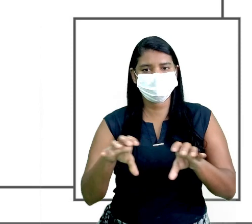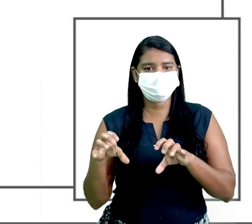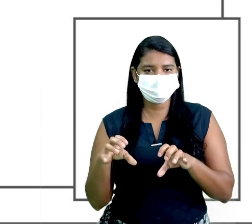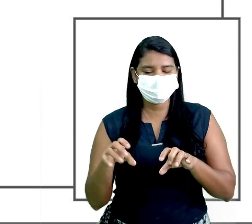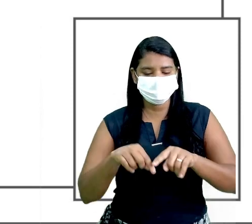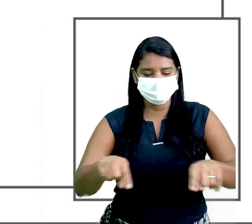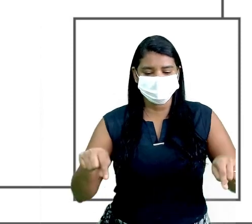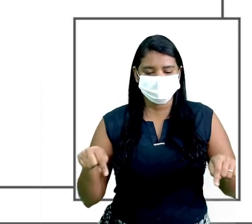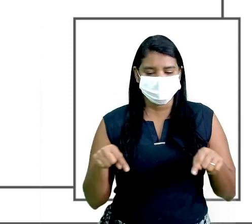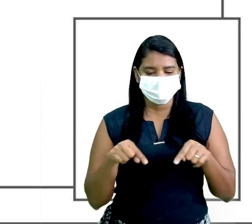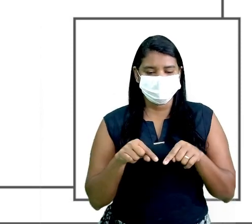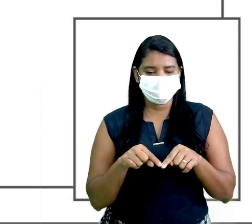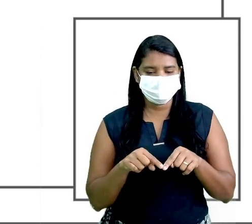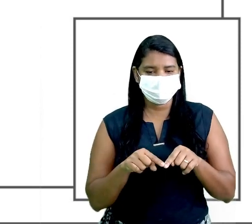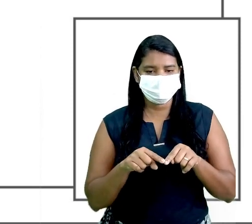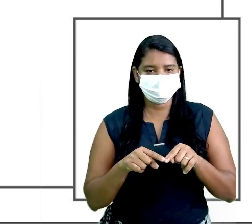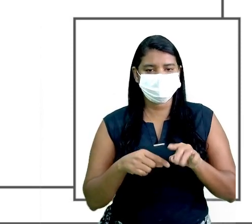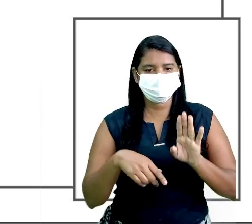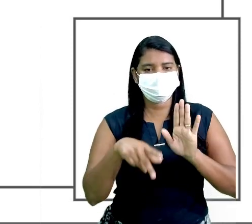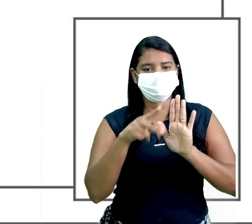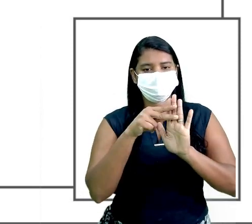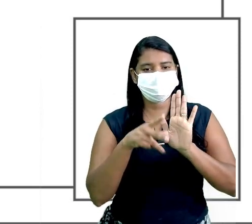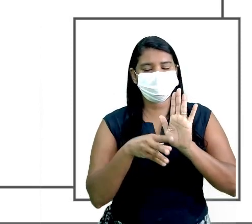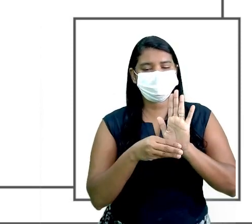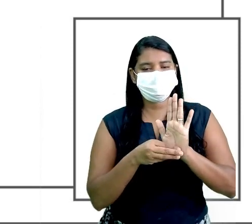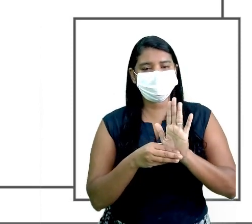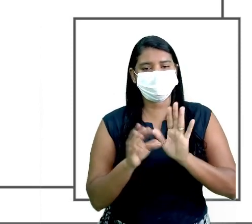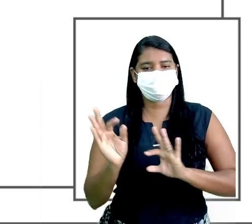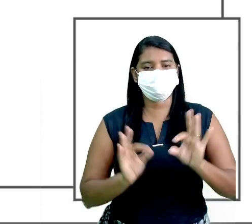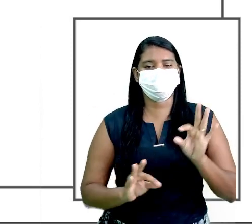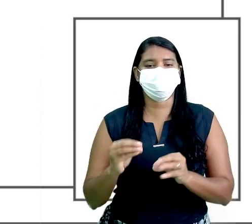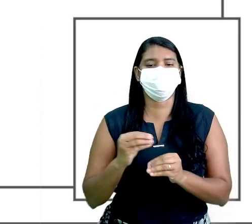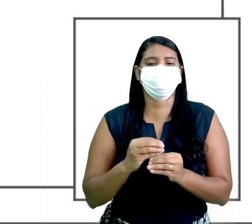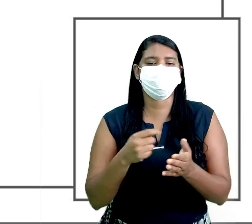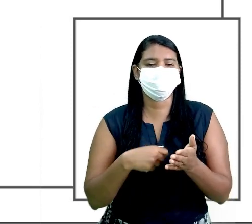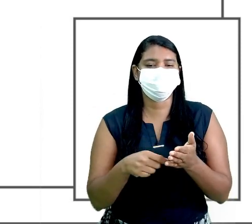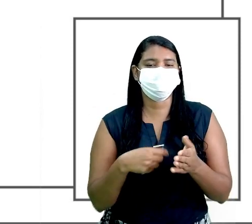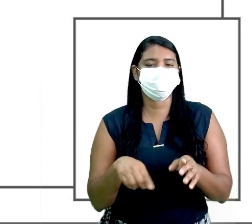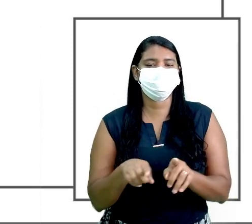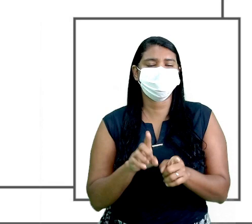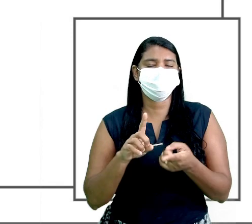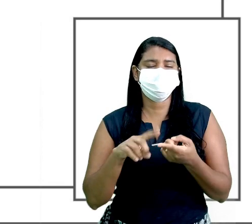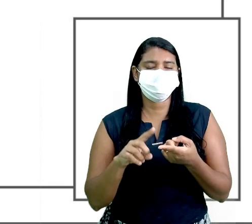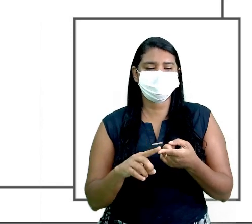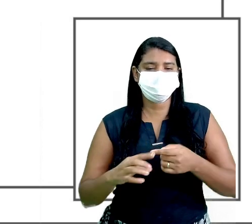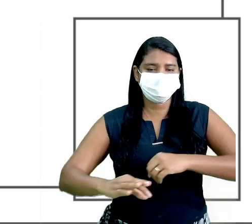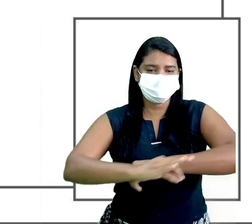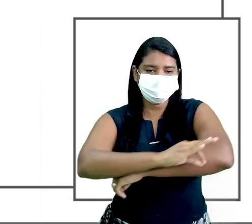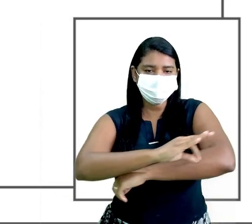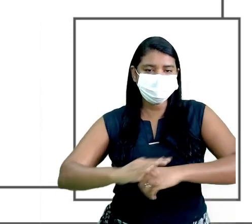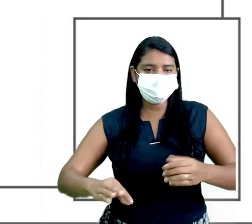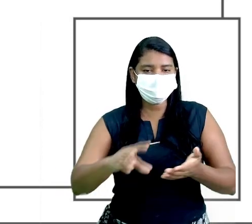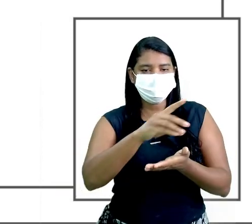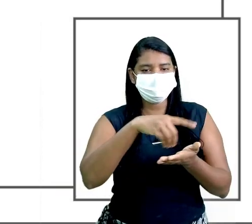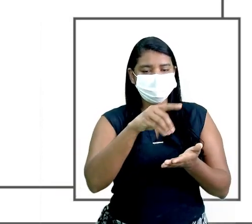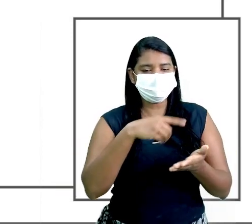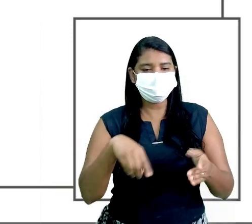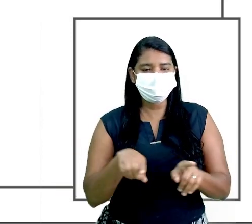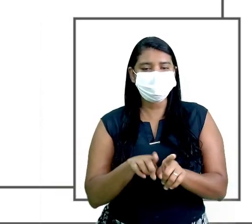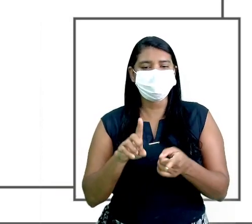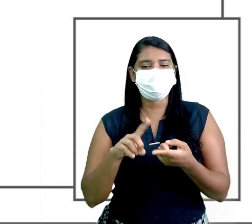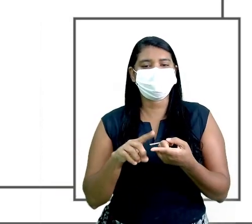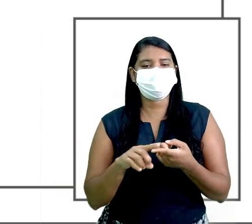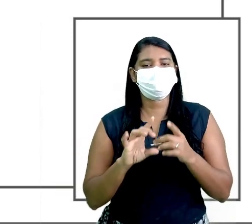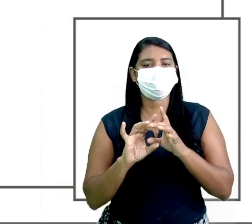minimalistas, todos projetados com mobiliário também de autoria desses arquitetos, desses designers, né, que você tem